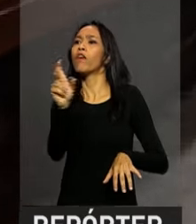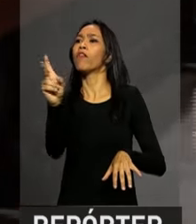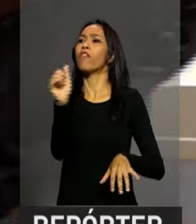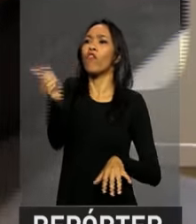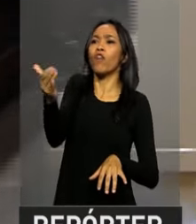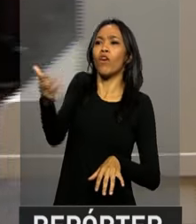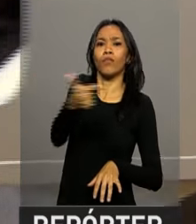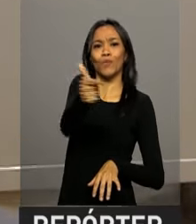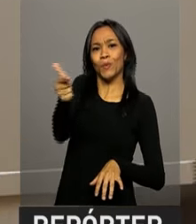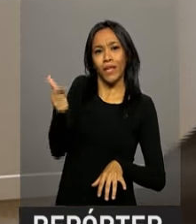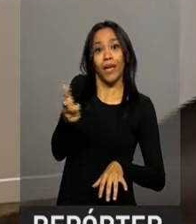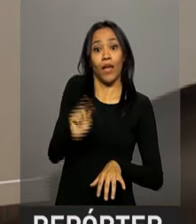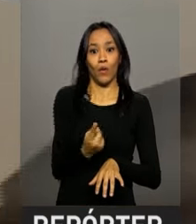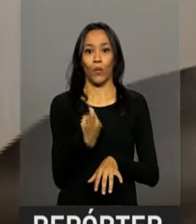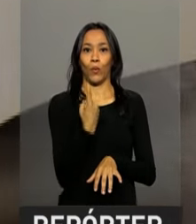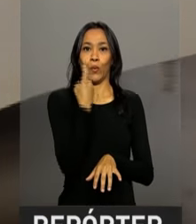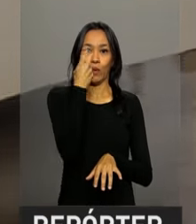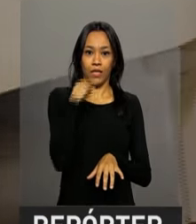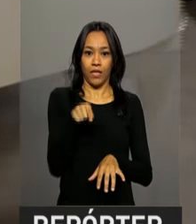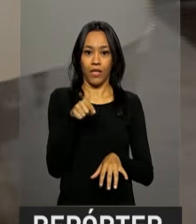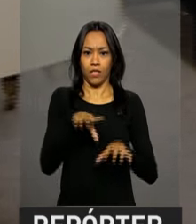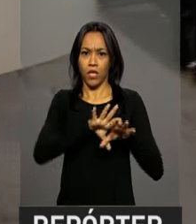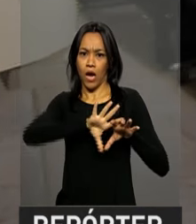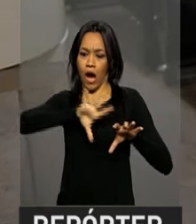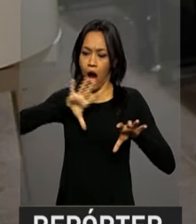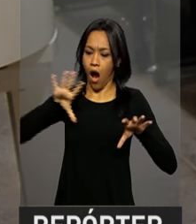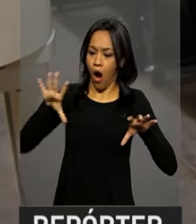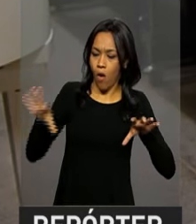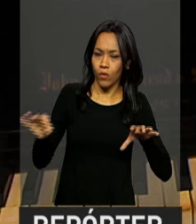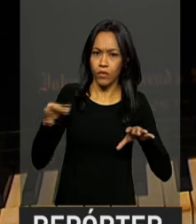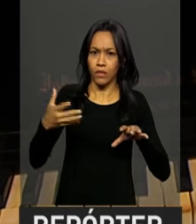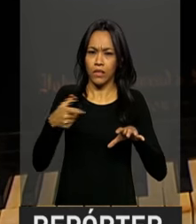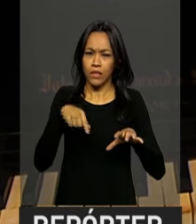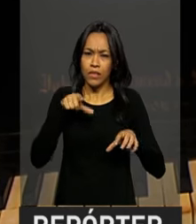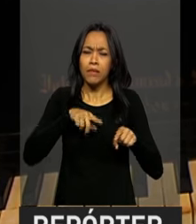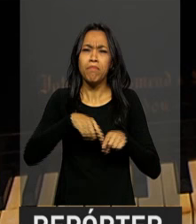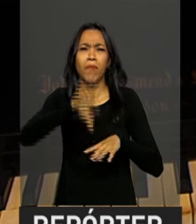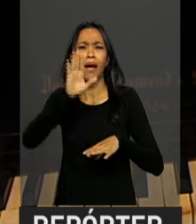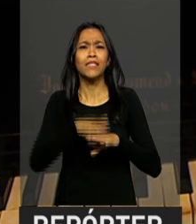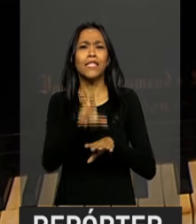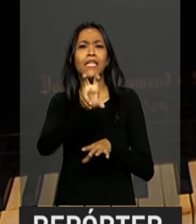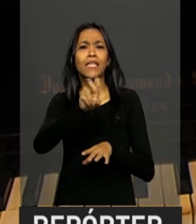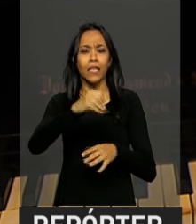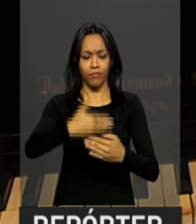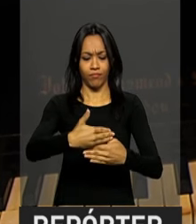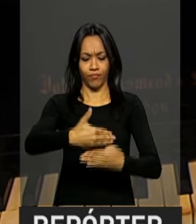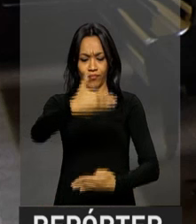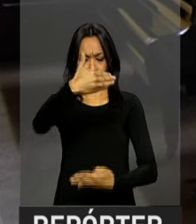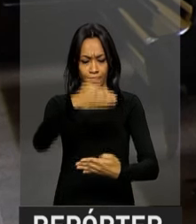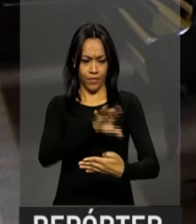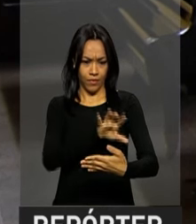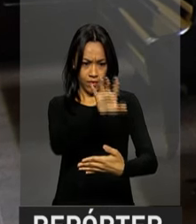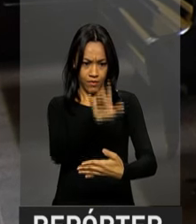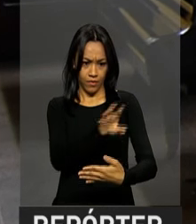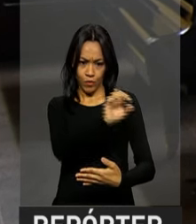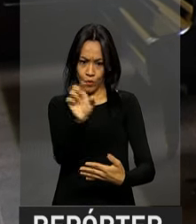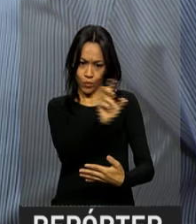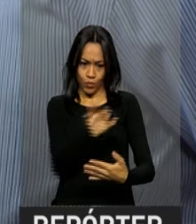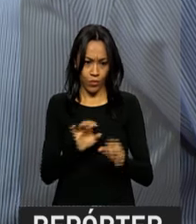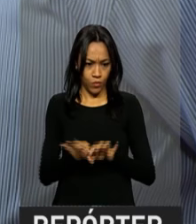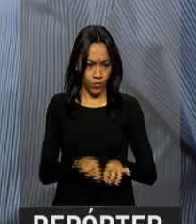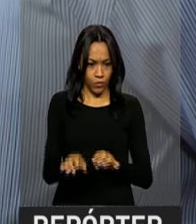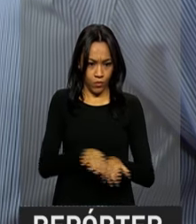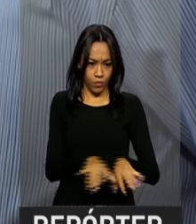75 pianos de Calda e verticais e mais 500 partituras do início do século passado há 6